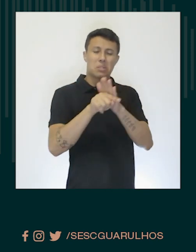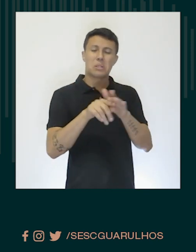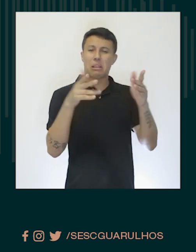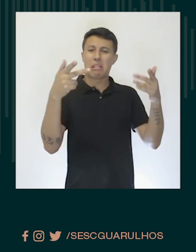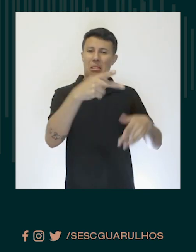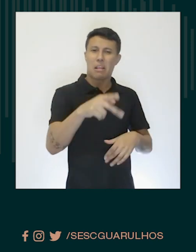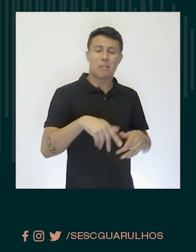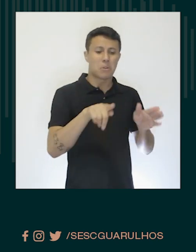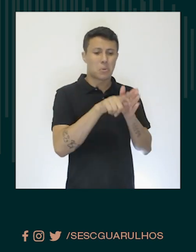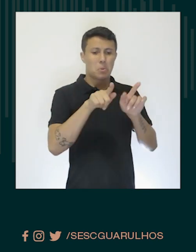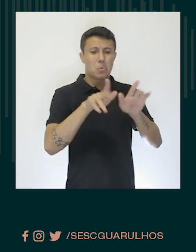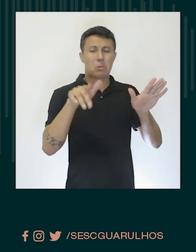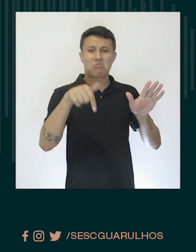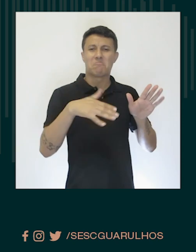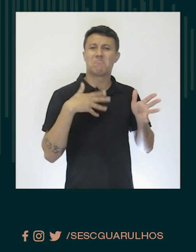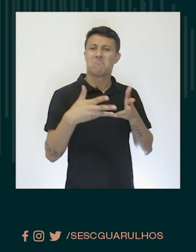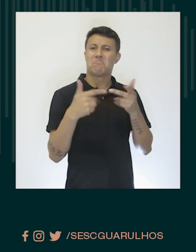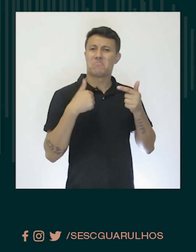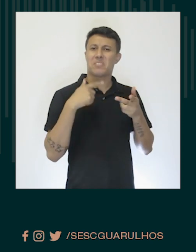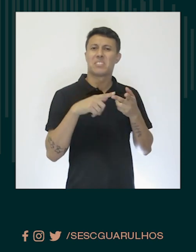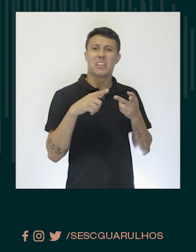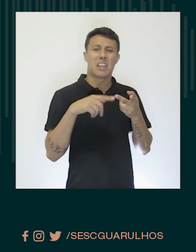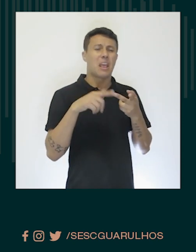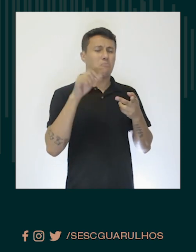que eu lembro. Então, uma menina